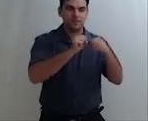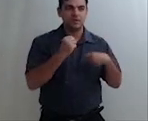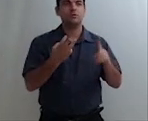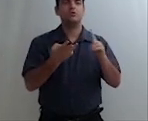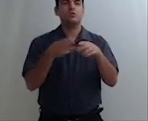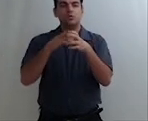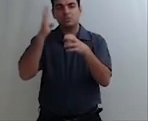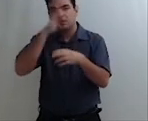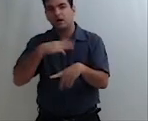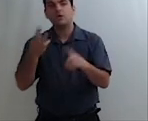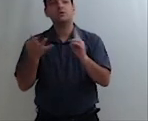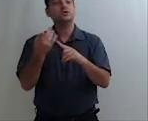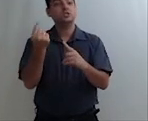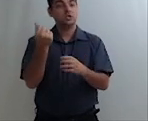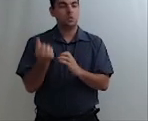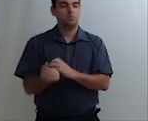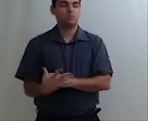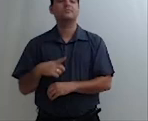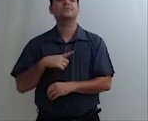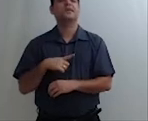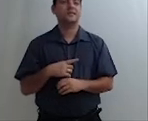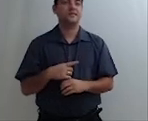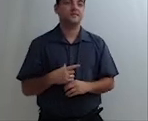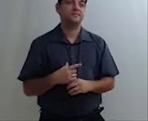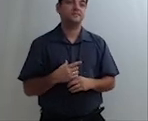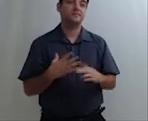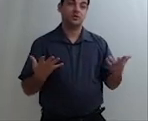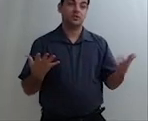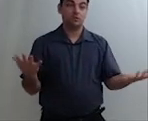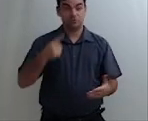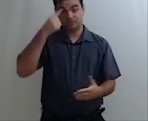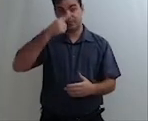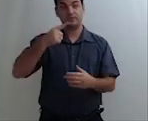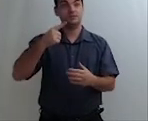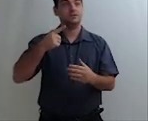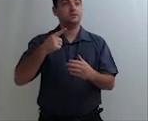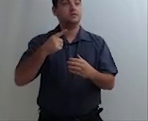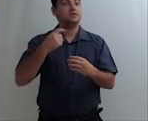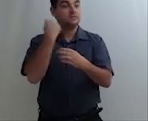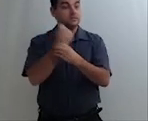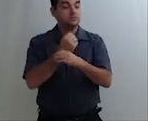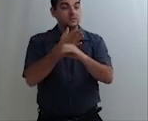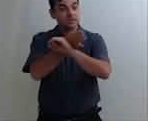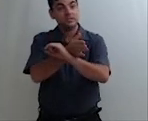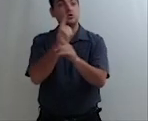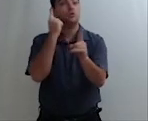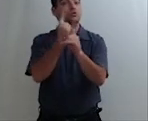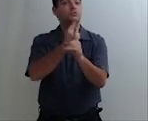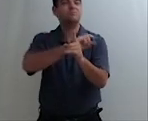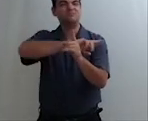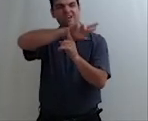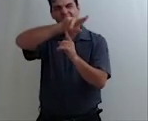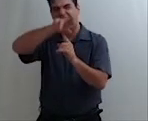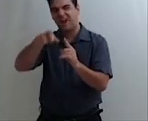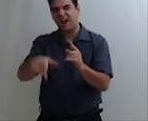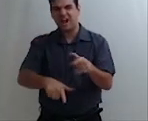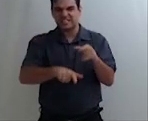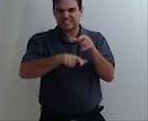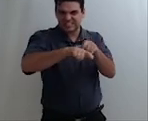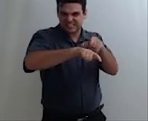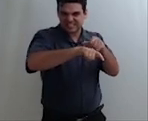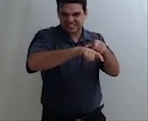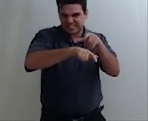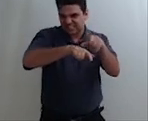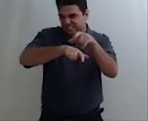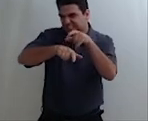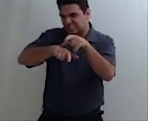criminosa e lavagem de dinheiro ao cumprir o referido mandado de prisão o paciente foi flagrado na posse de 436 estojo vazios